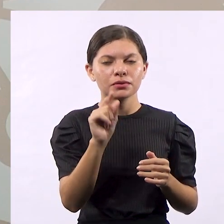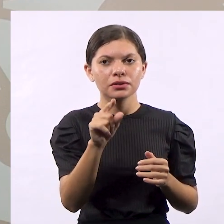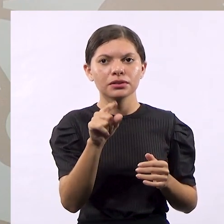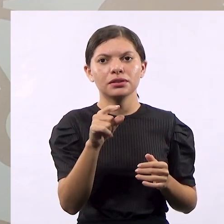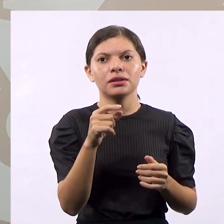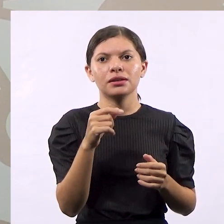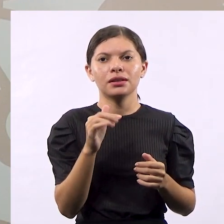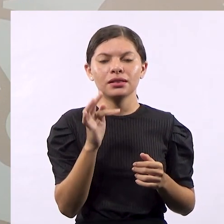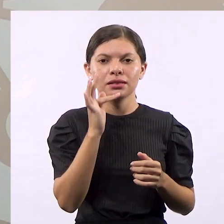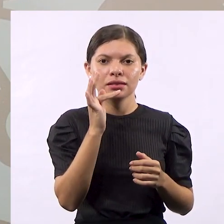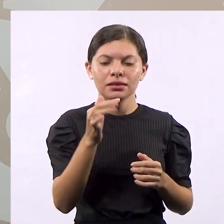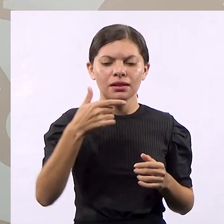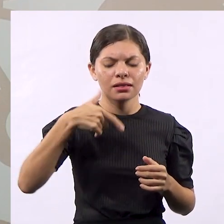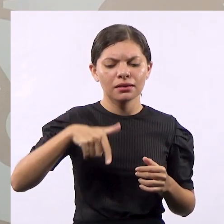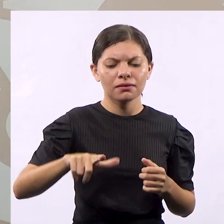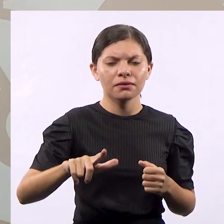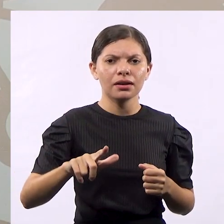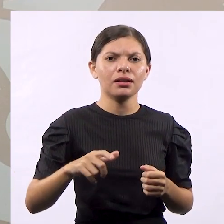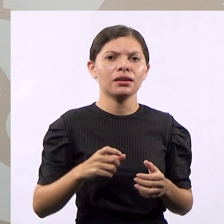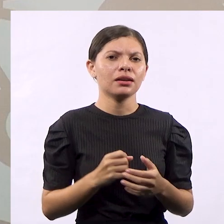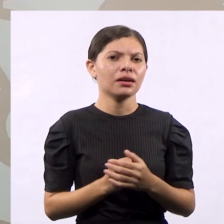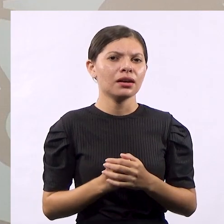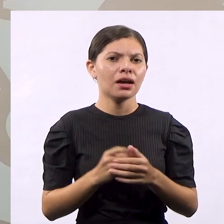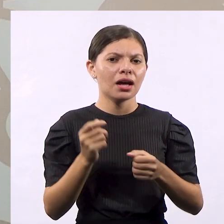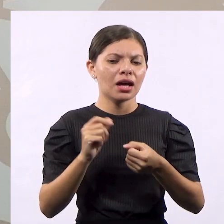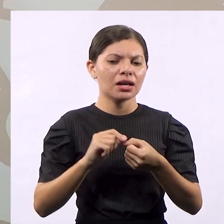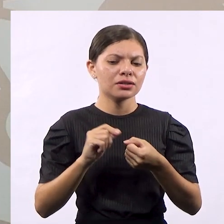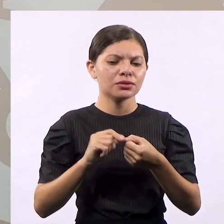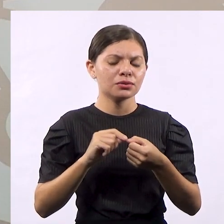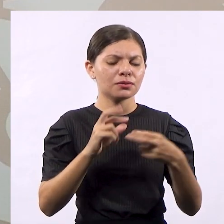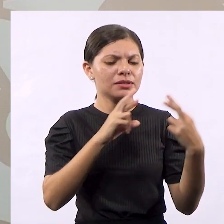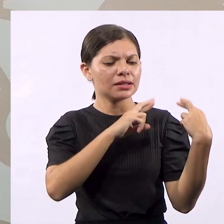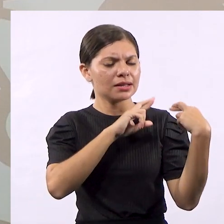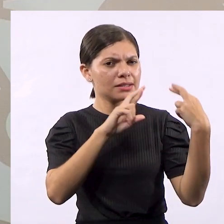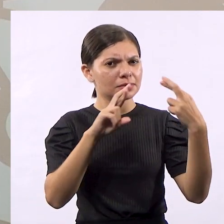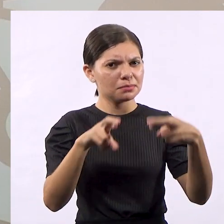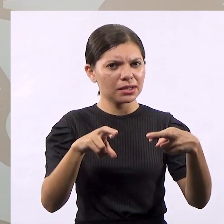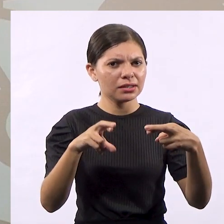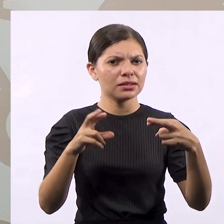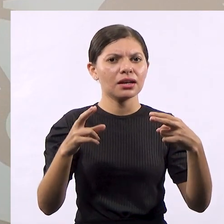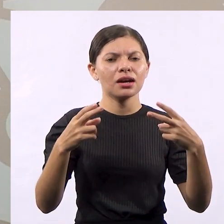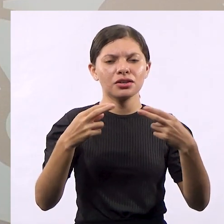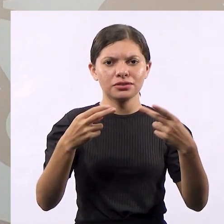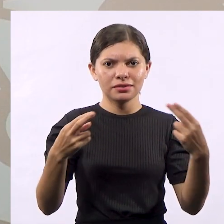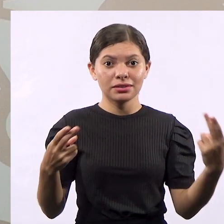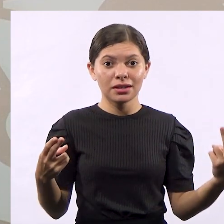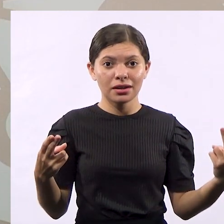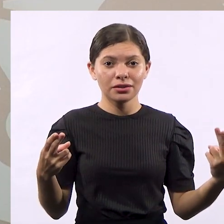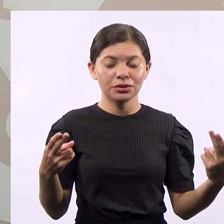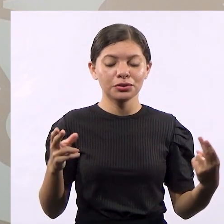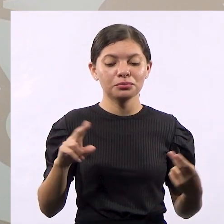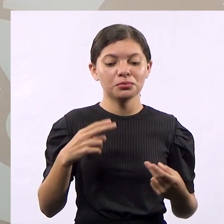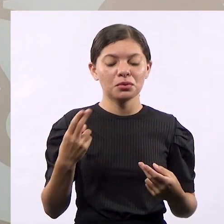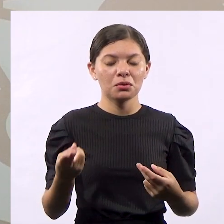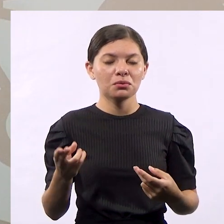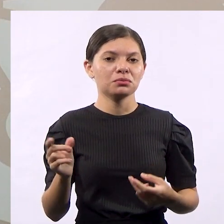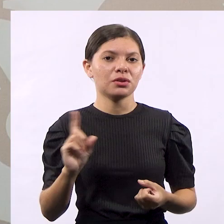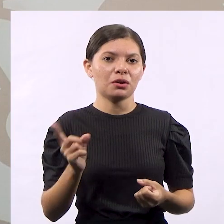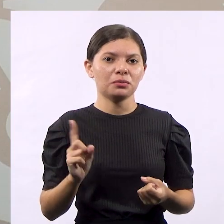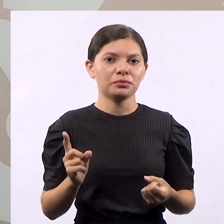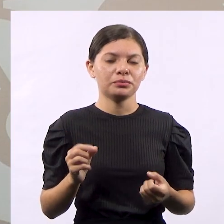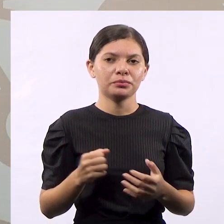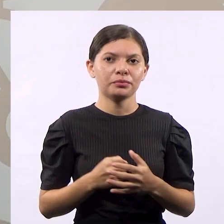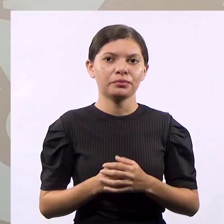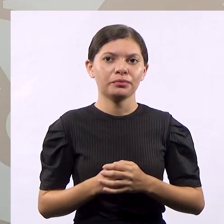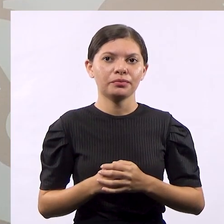vai perceber na fala do gestor se essas ações são ações que respeitam a diversidade e também